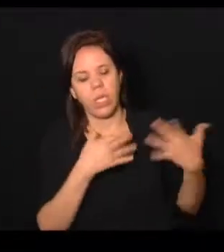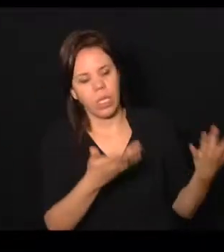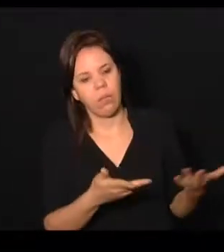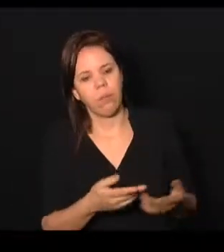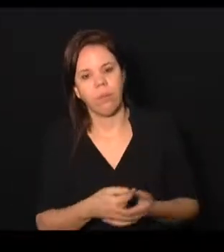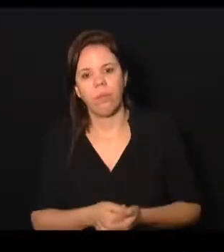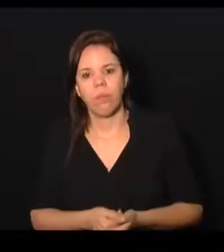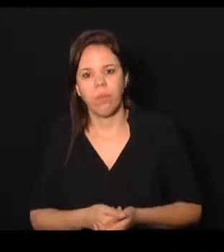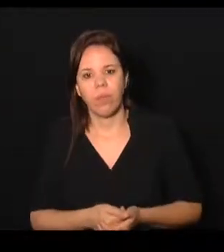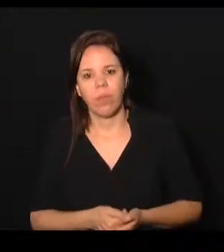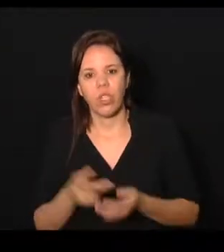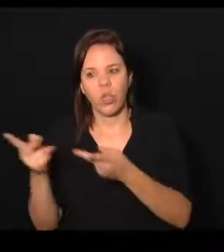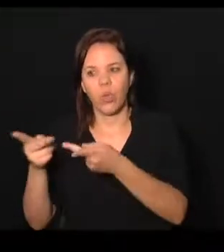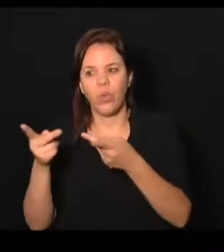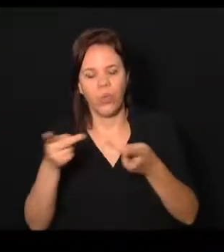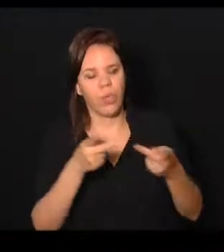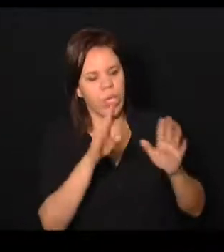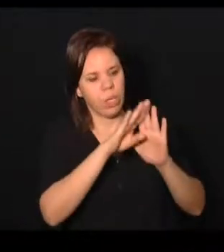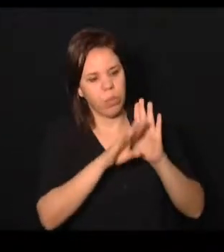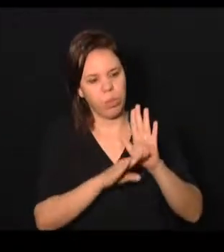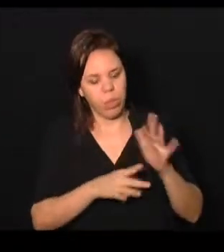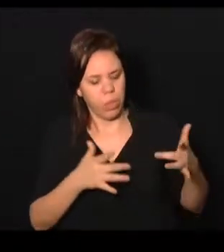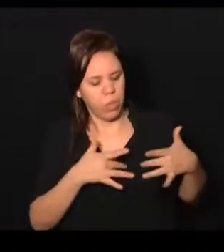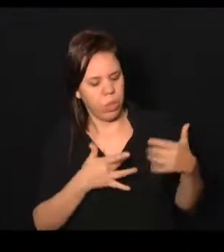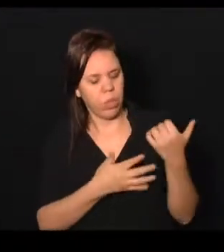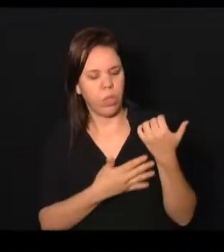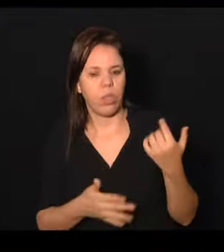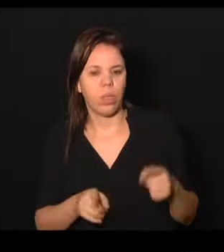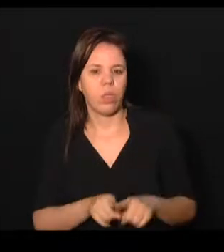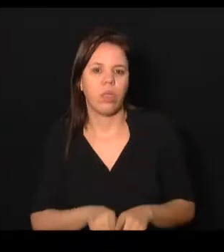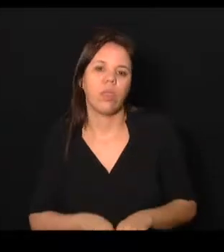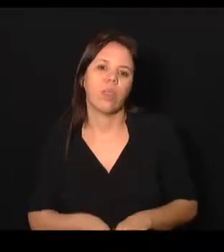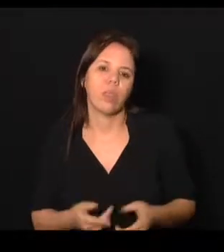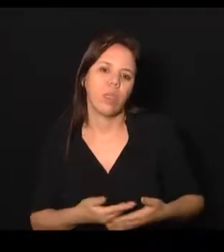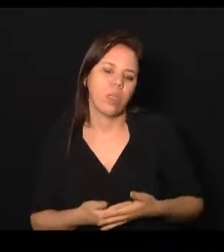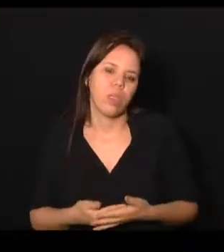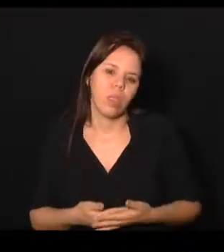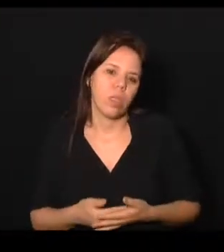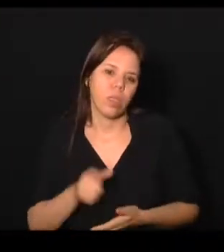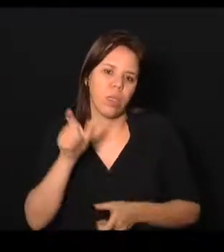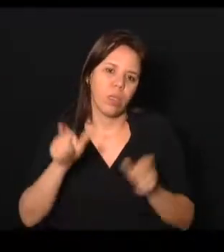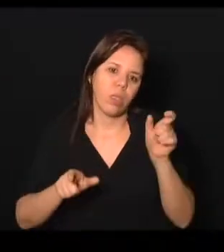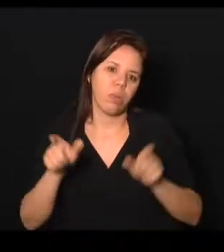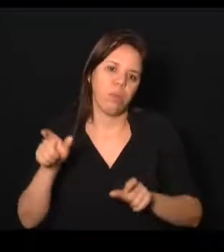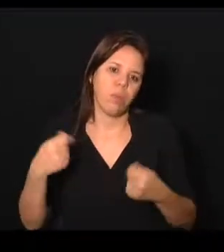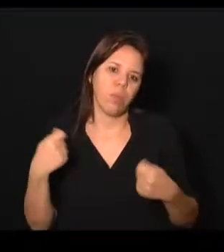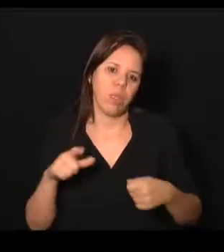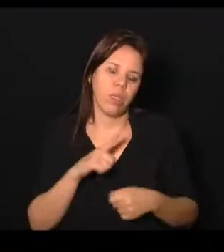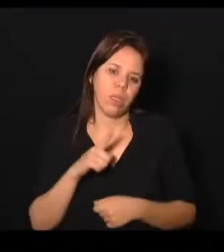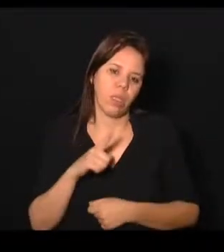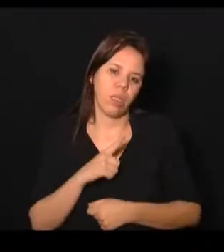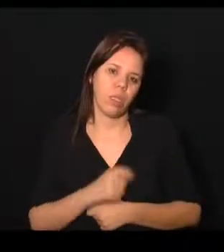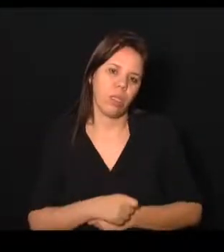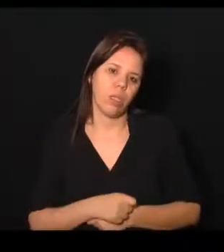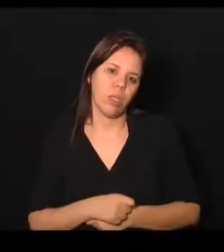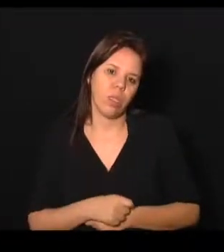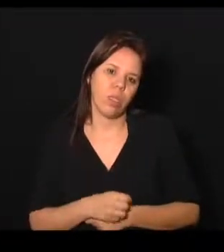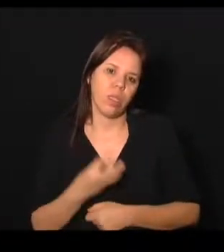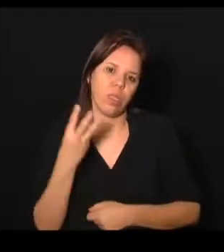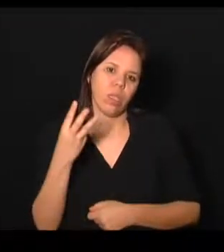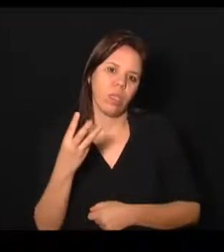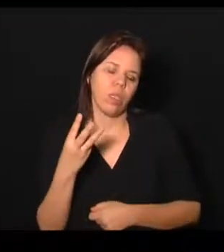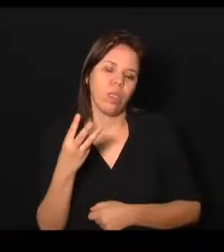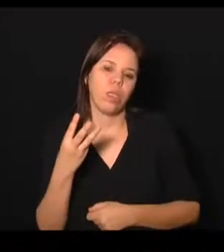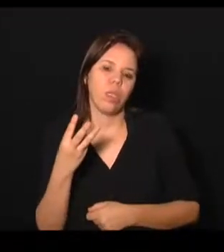convidadas a participar do programa de doação para recém-nascidos, e essas pessoas elas têm que ter pelo menos 3 doações